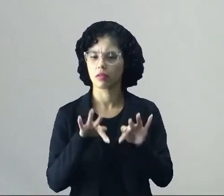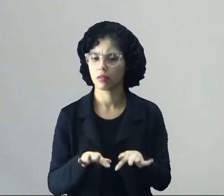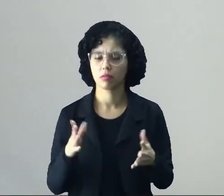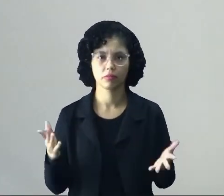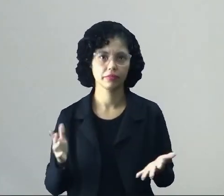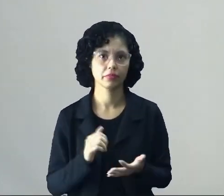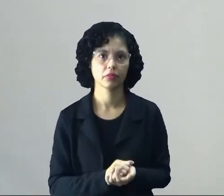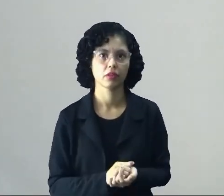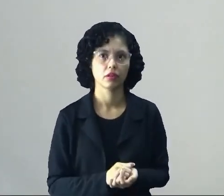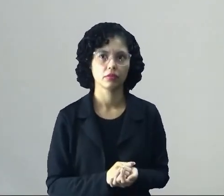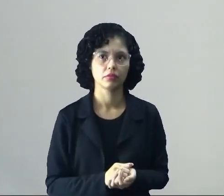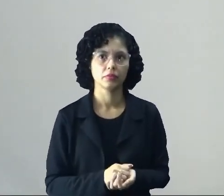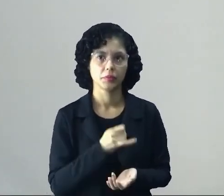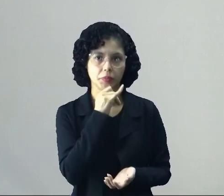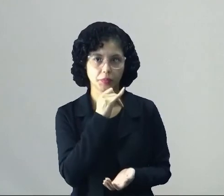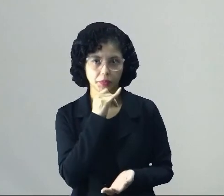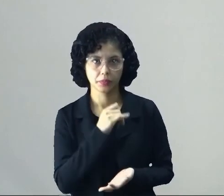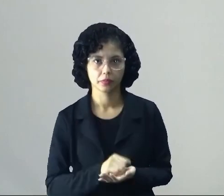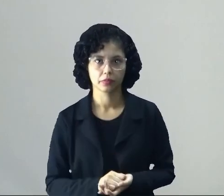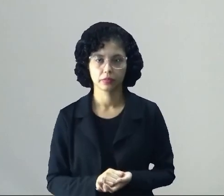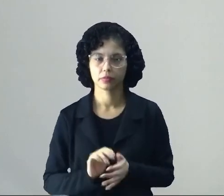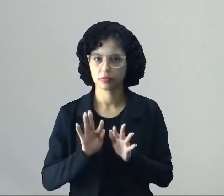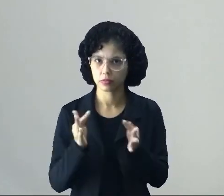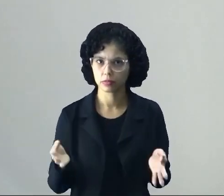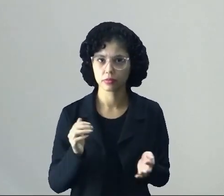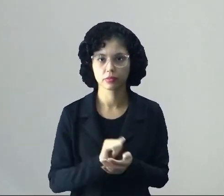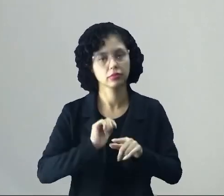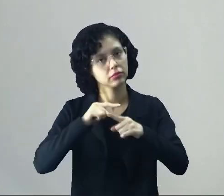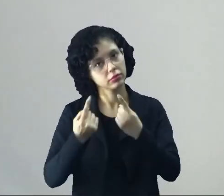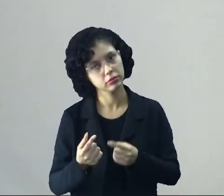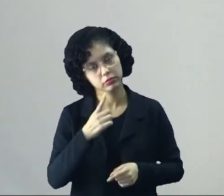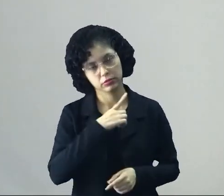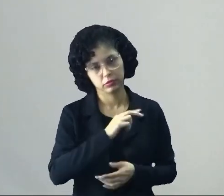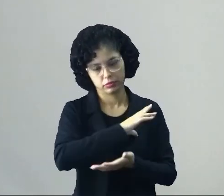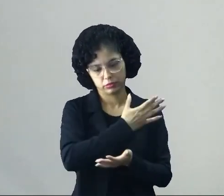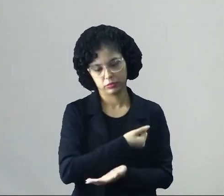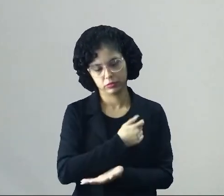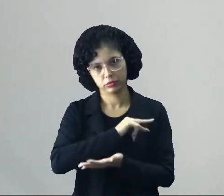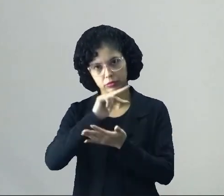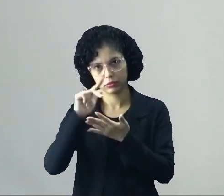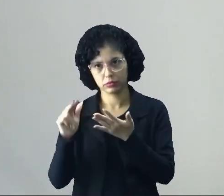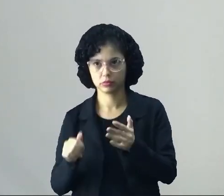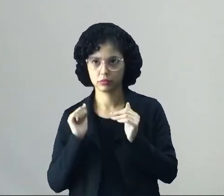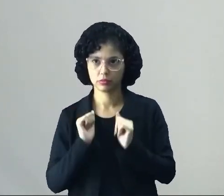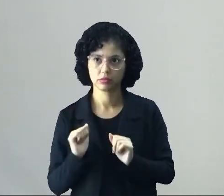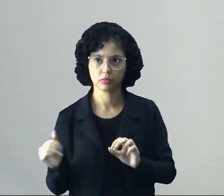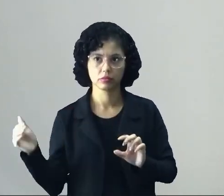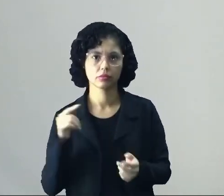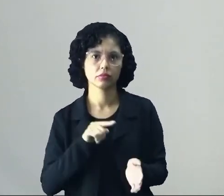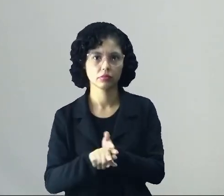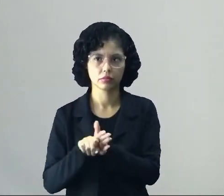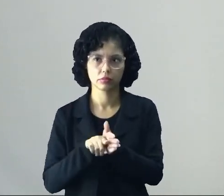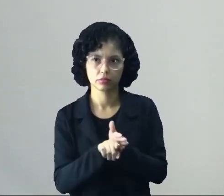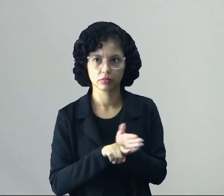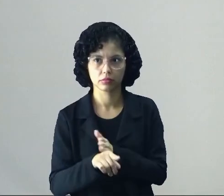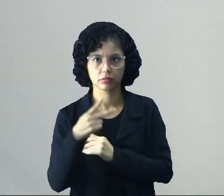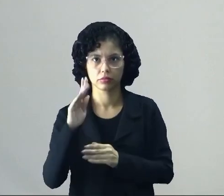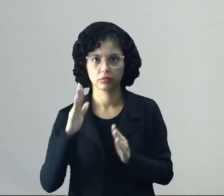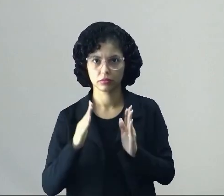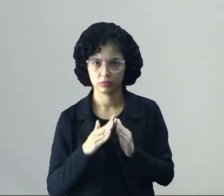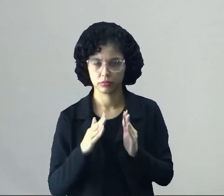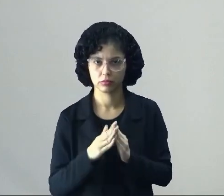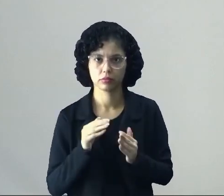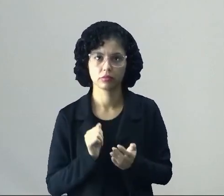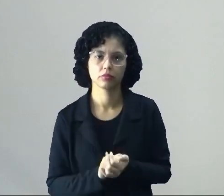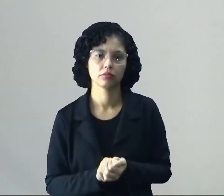por exemplo, né, um exemplo aqui simples, mas existem inúmeros modelos que você pode pesquisar aí na sua